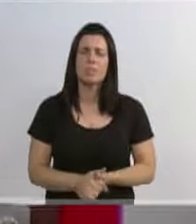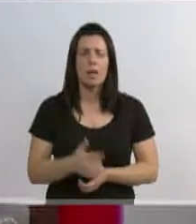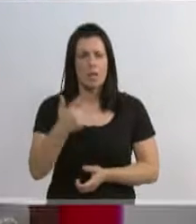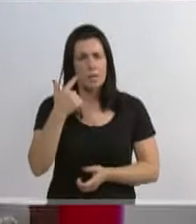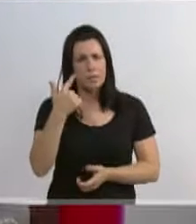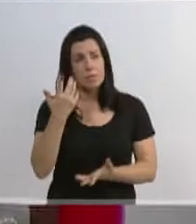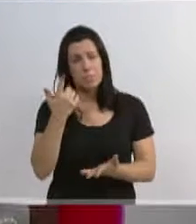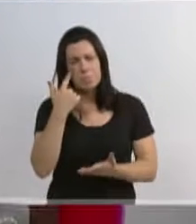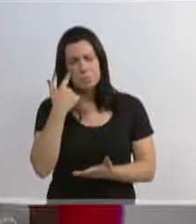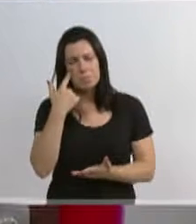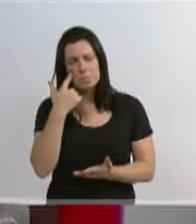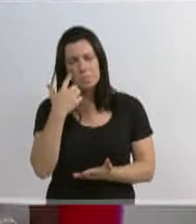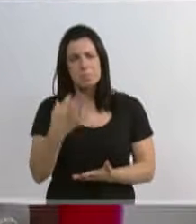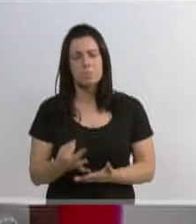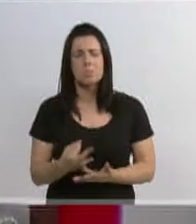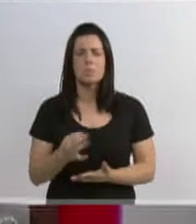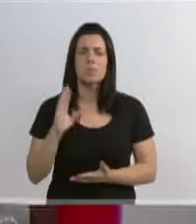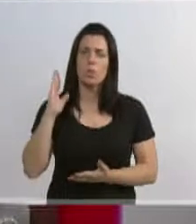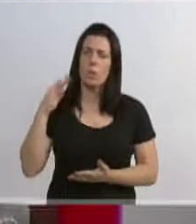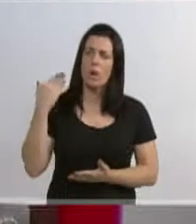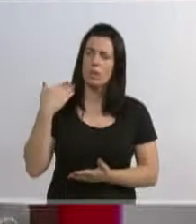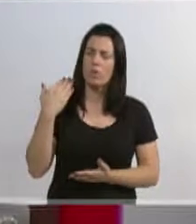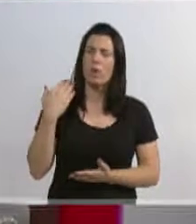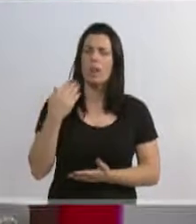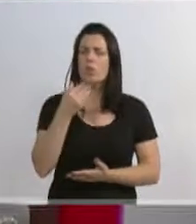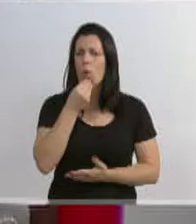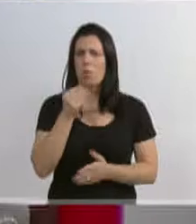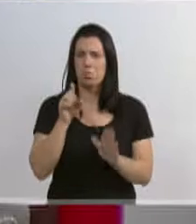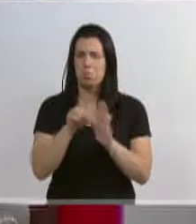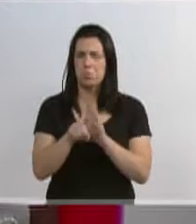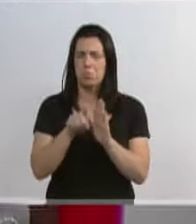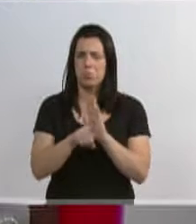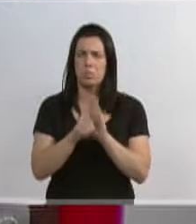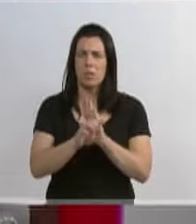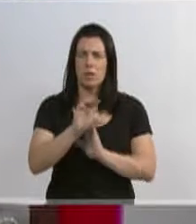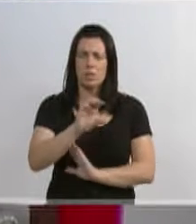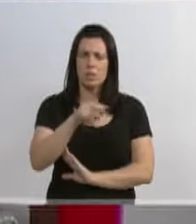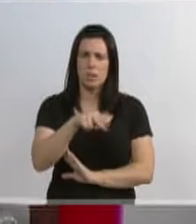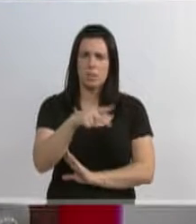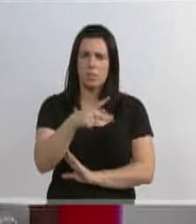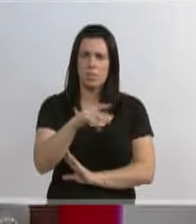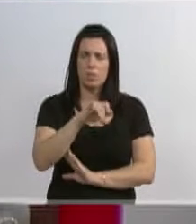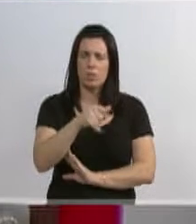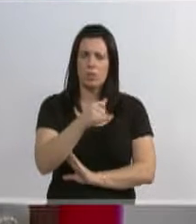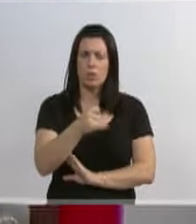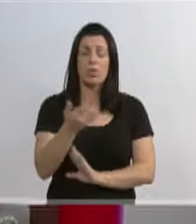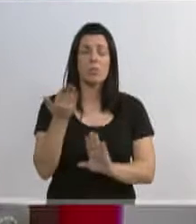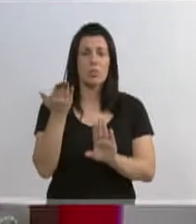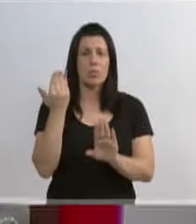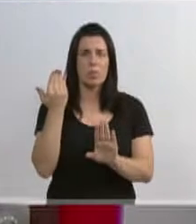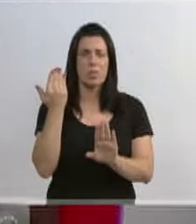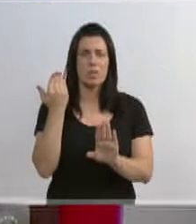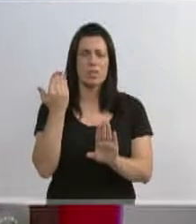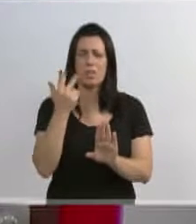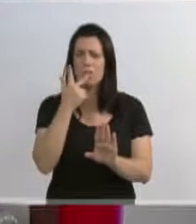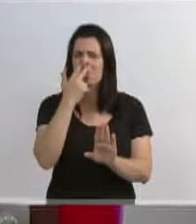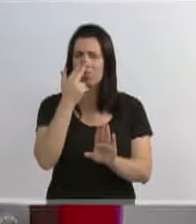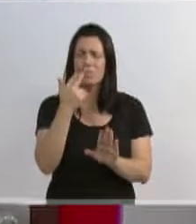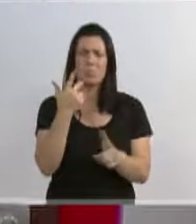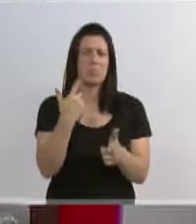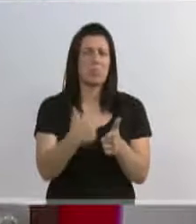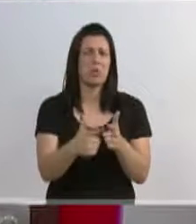bem, esse advogado que questionou o CNPJ do BEC antigo da massa falida, nada a ver com esse